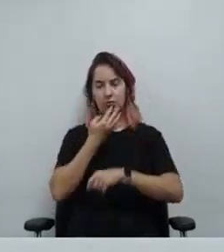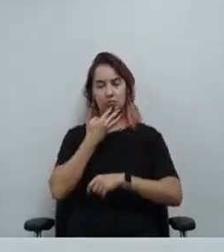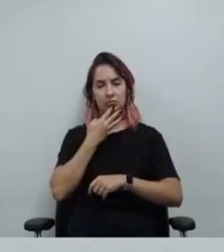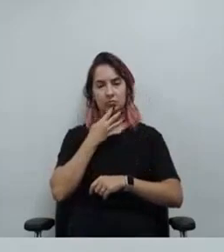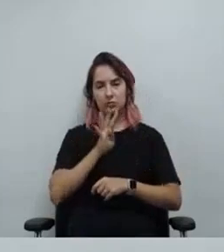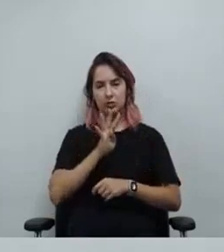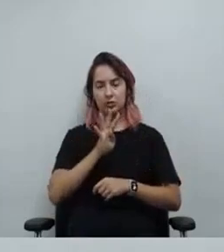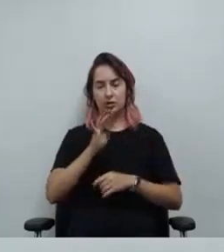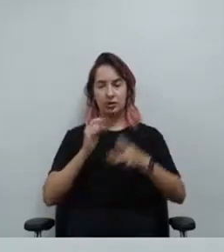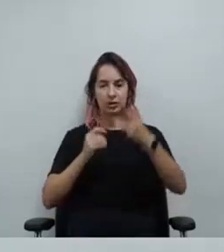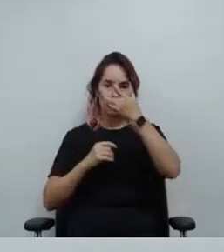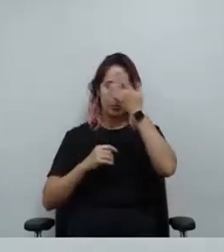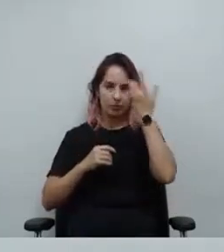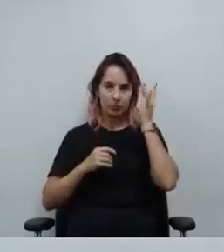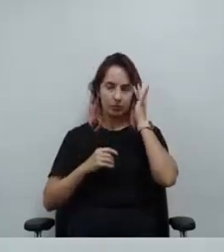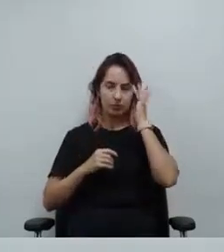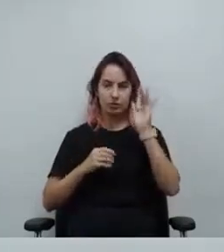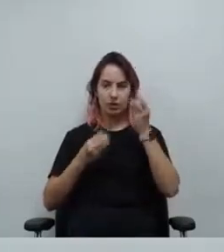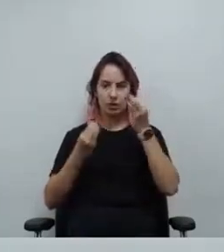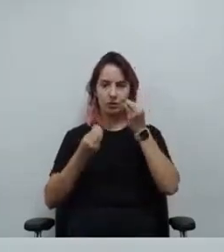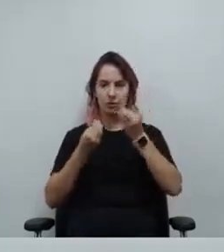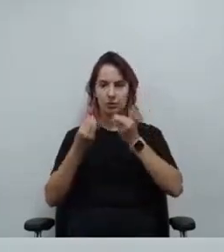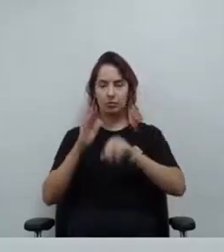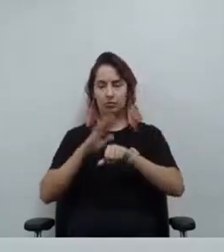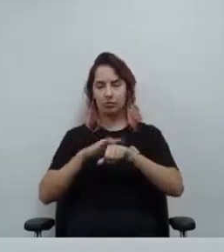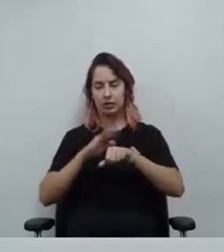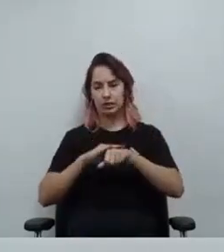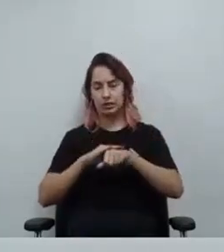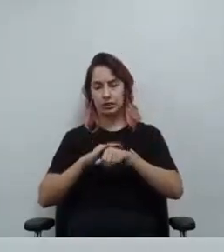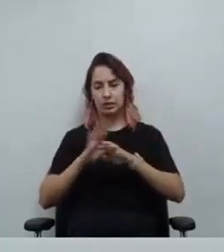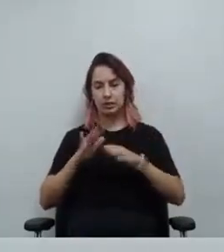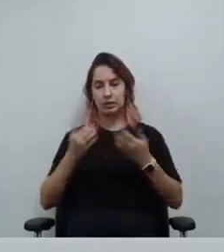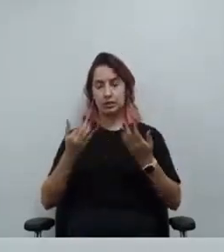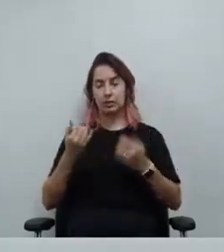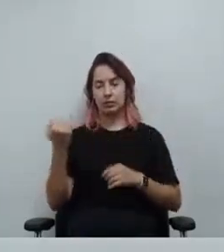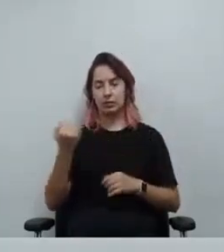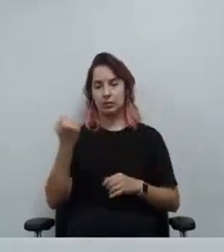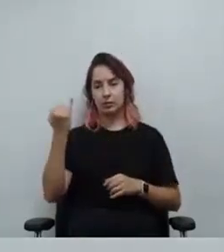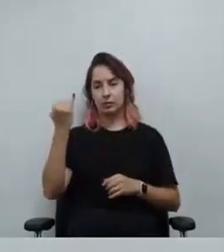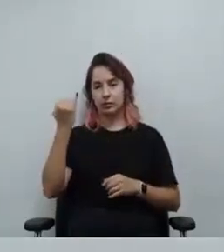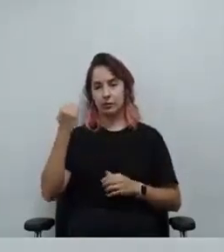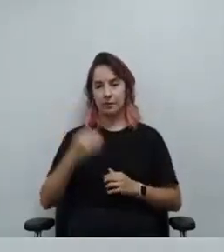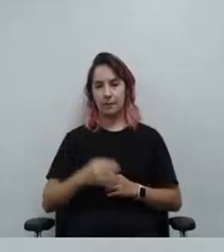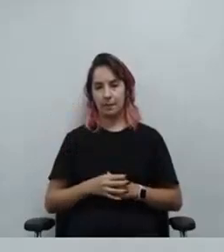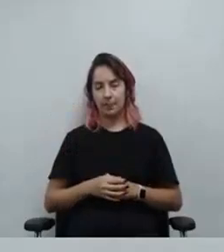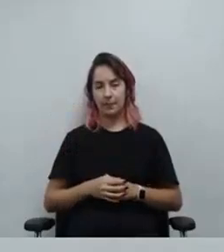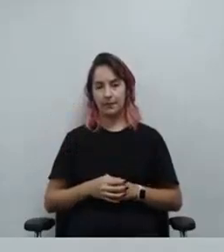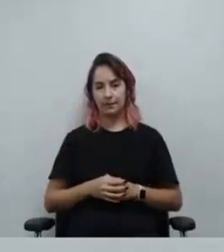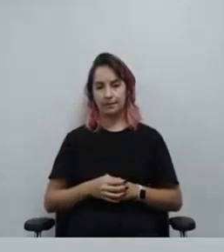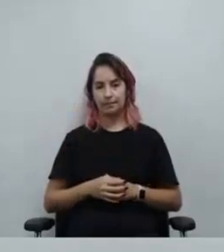desconhecido, as pessoas ainda não sabem muito bem o que fazer nessas situações, então seria muito importante,